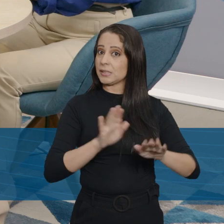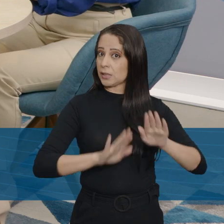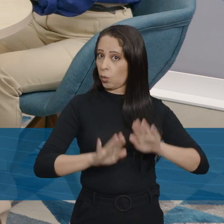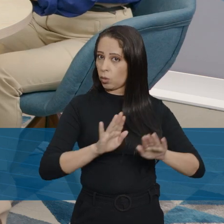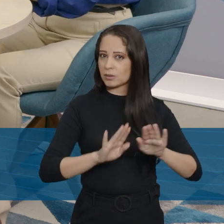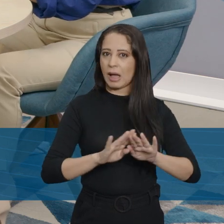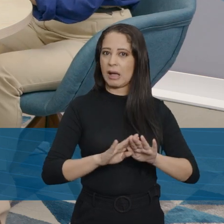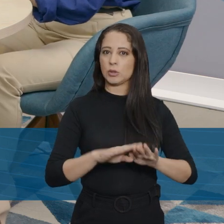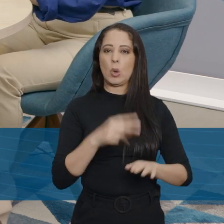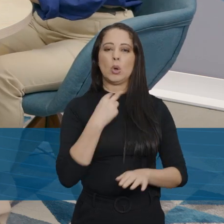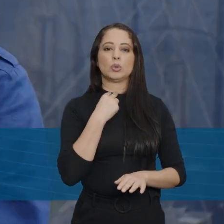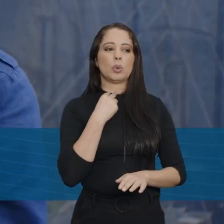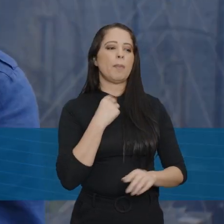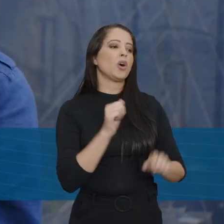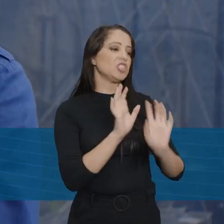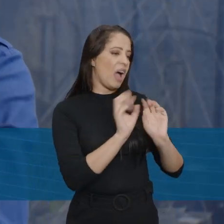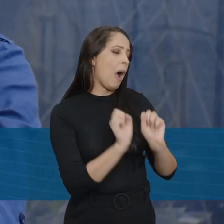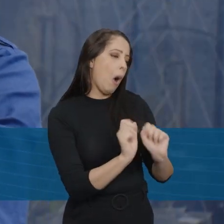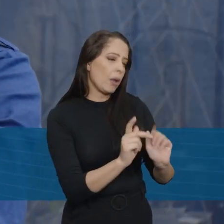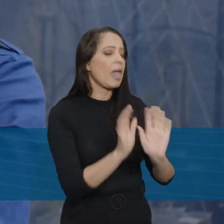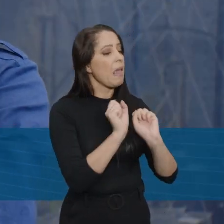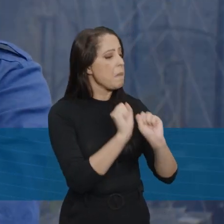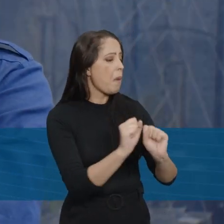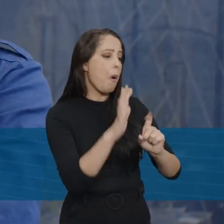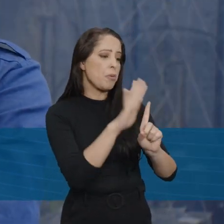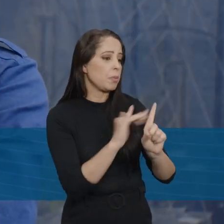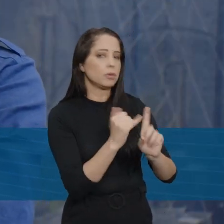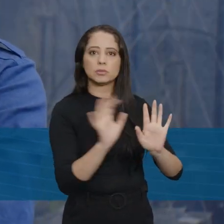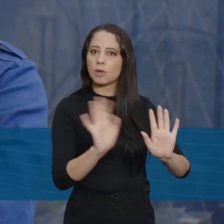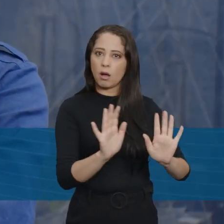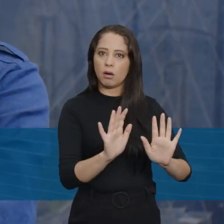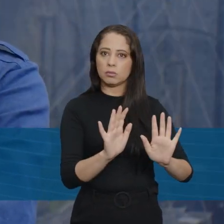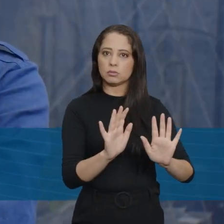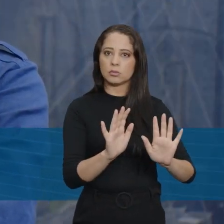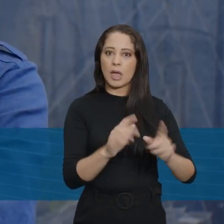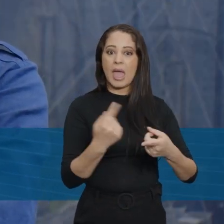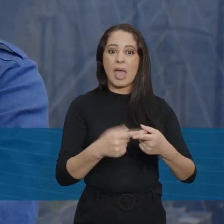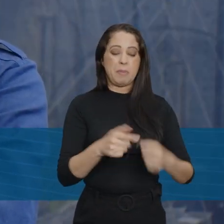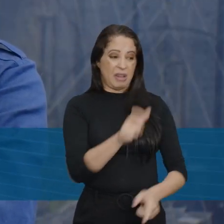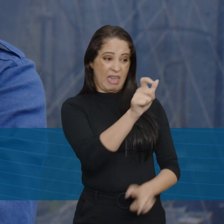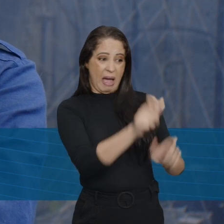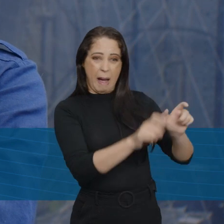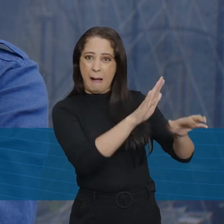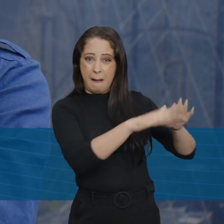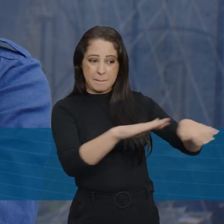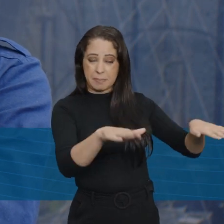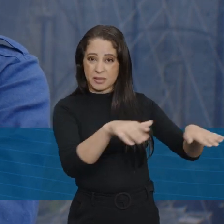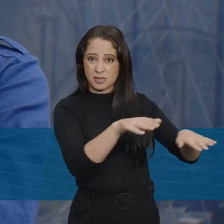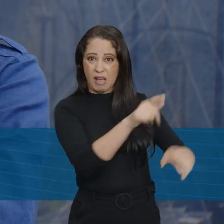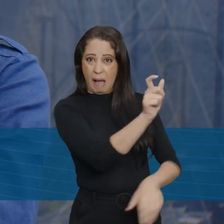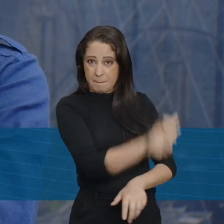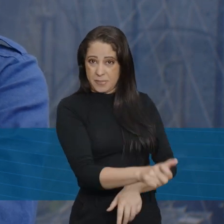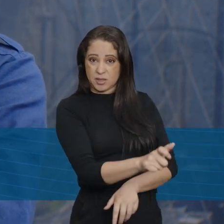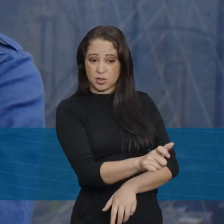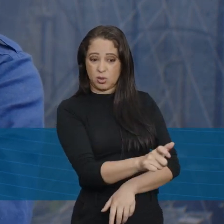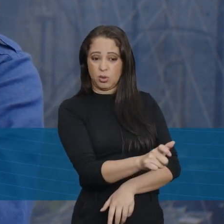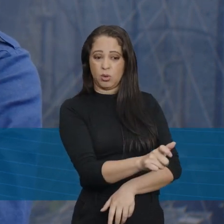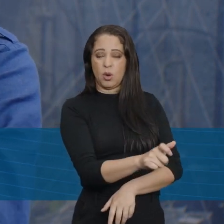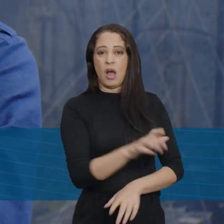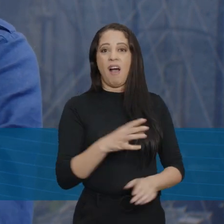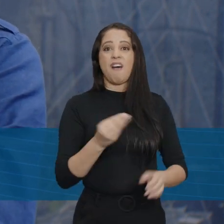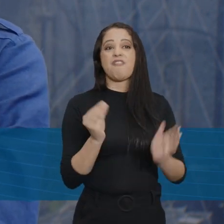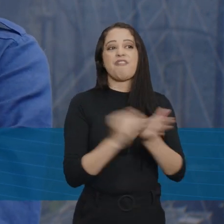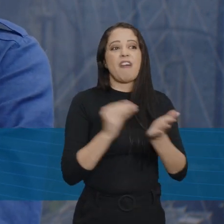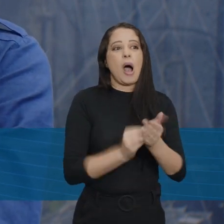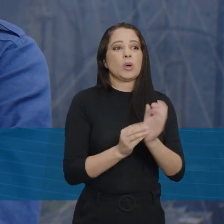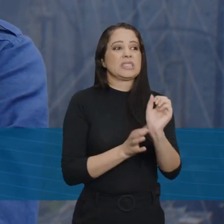a gente fala, porque realmente existe uma intenção ali, mas é porque essa pessoa não vê um talento, não é? Ela não vê